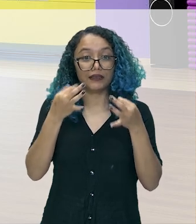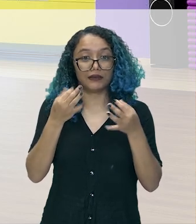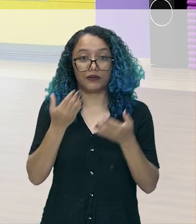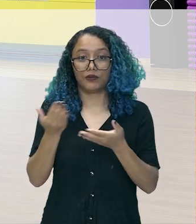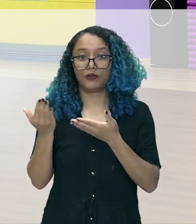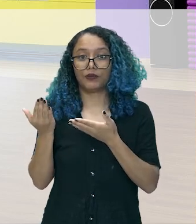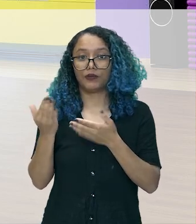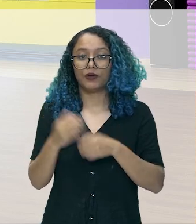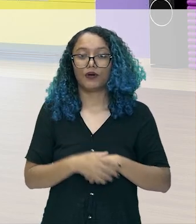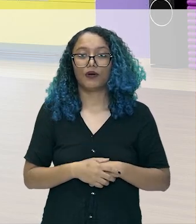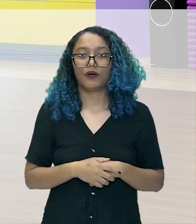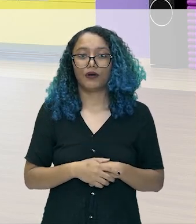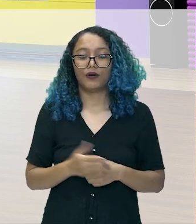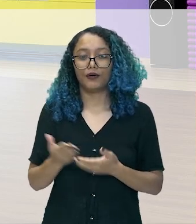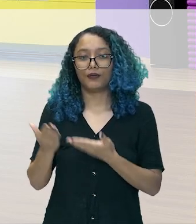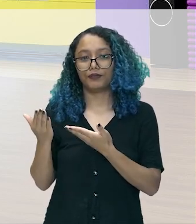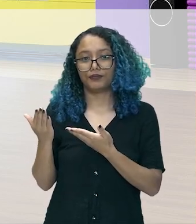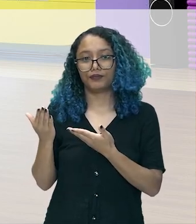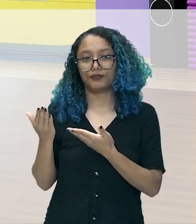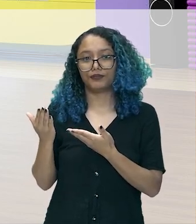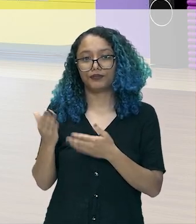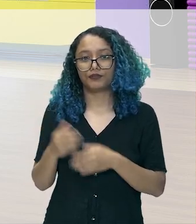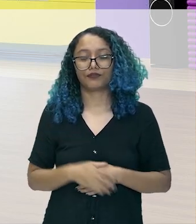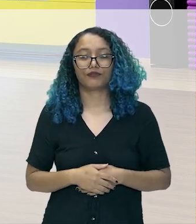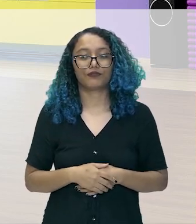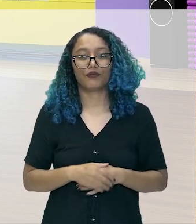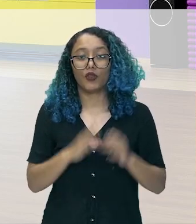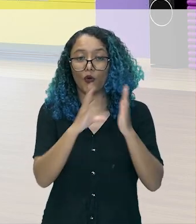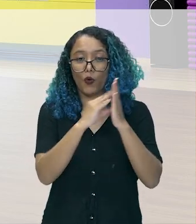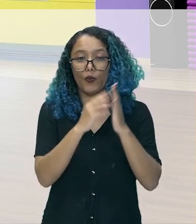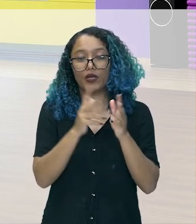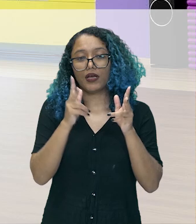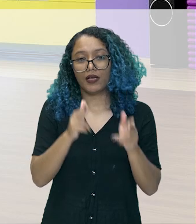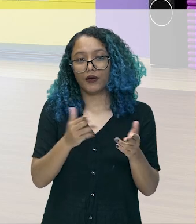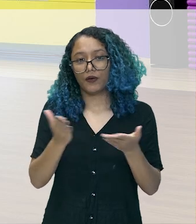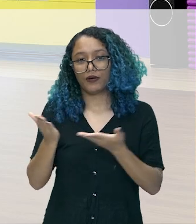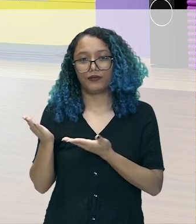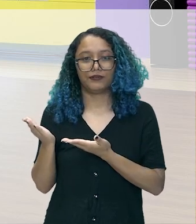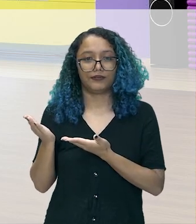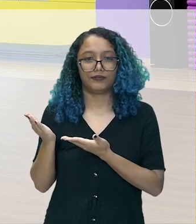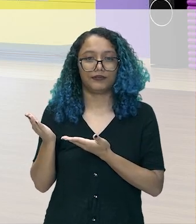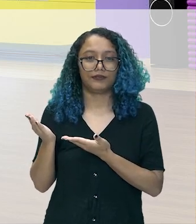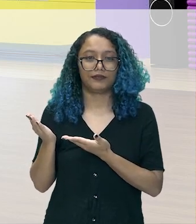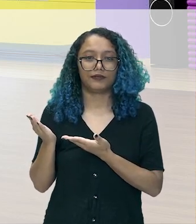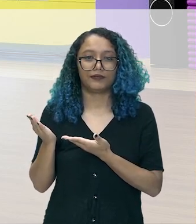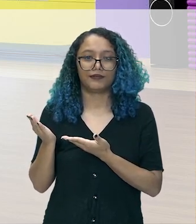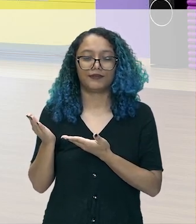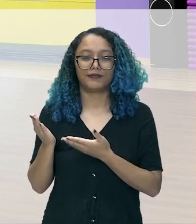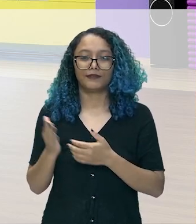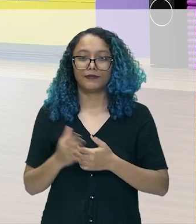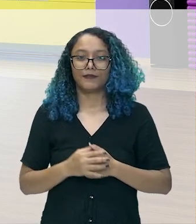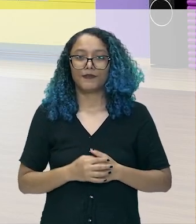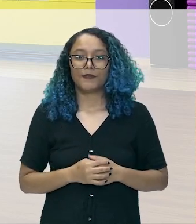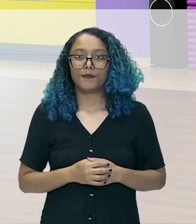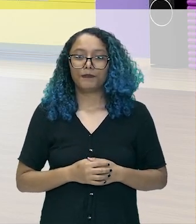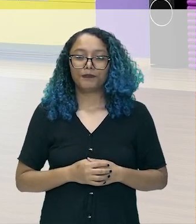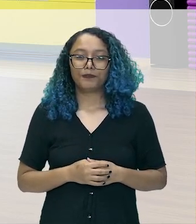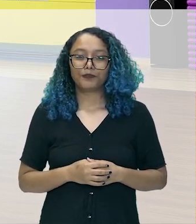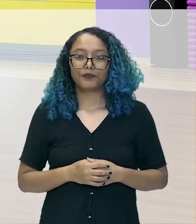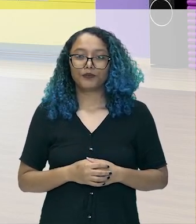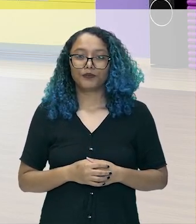vai alongando os braços lá no alto e eu vou pedir uma música para acompanhar os nossos movimentos, tá bom? Então, nesse primeiro